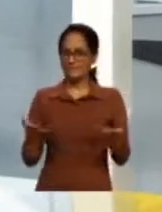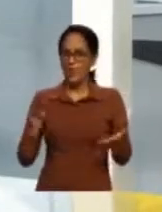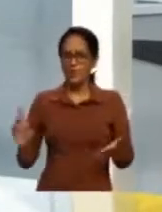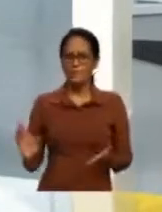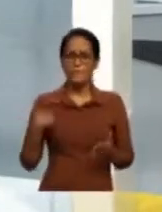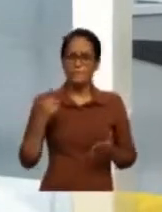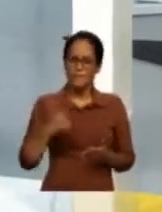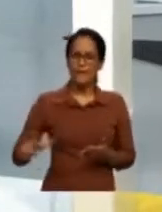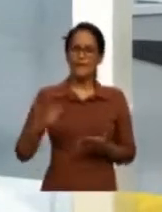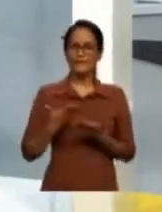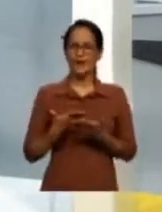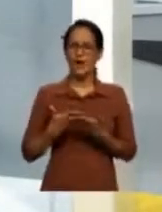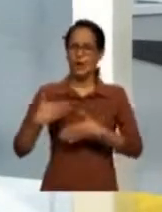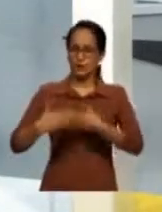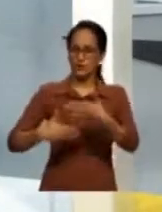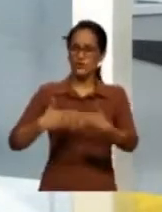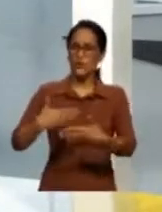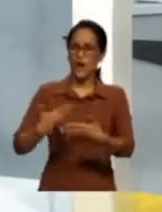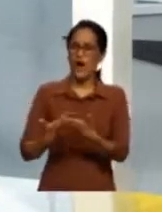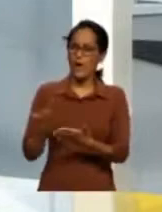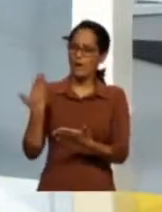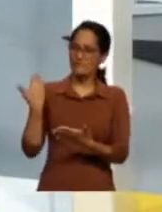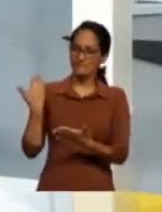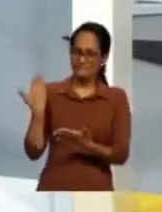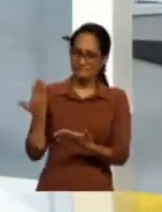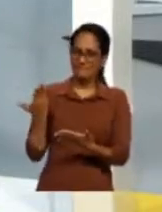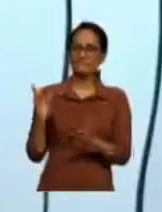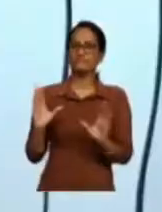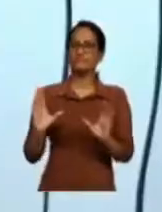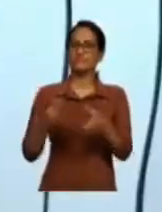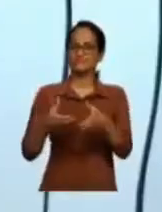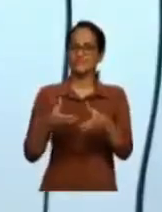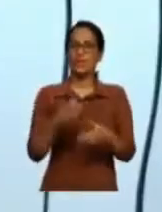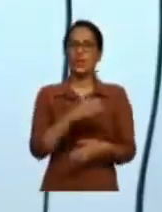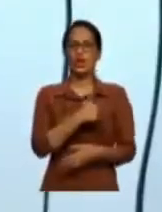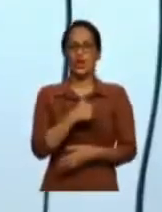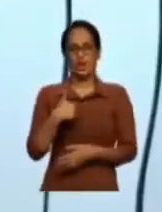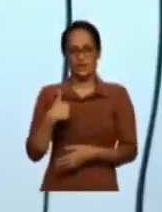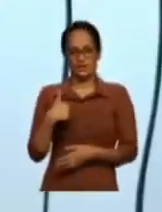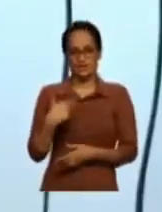dar sequência à nossa aula anterior sobre saúde coletiva.